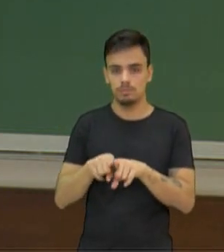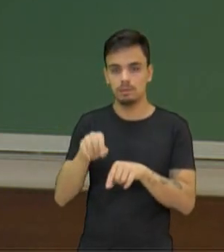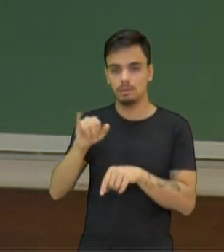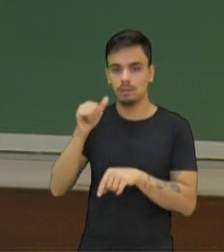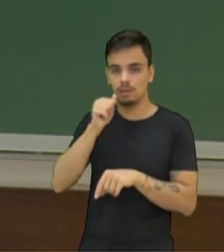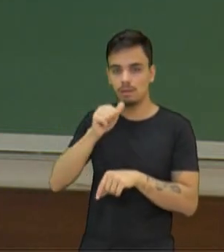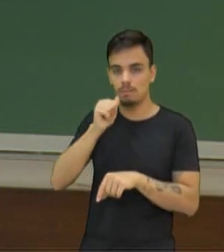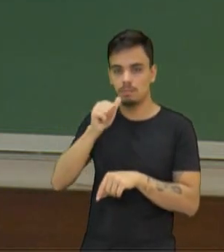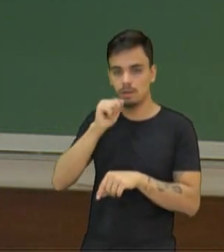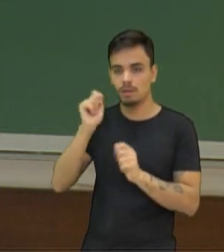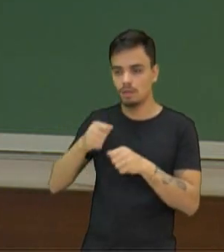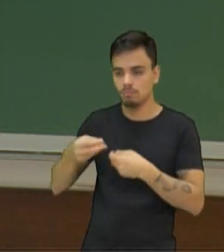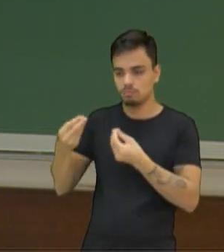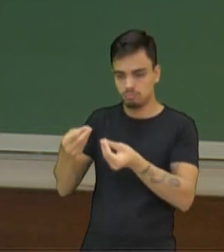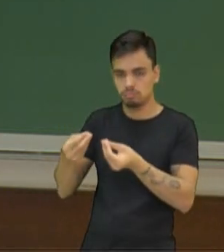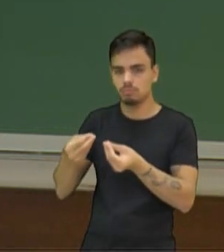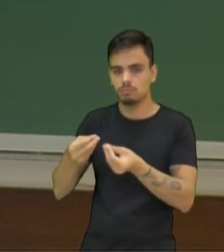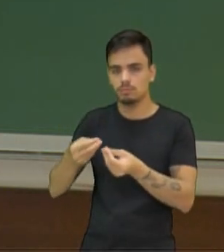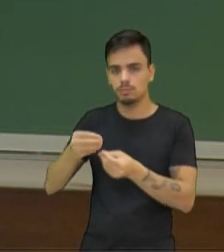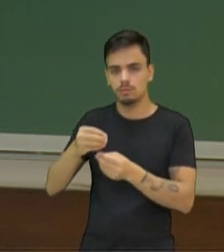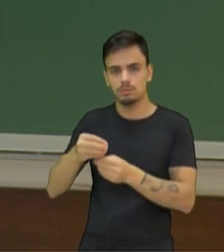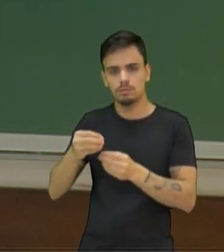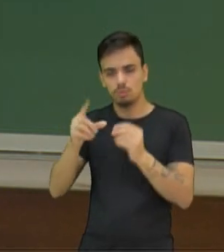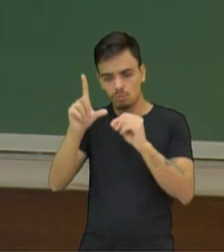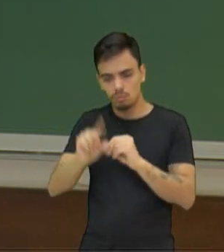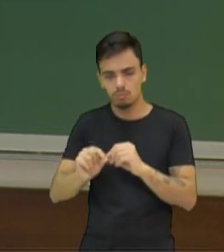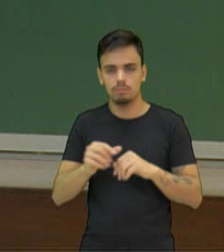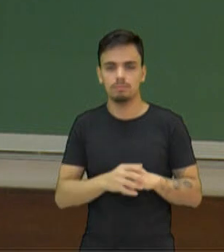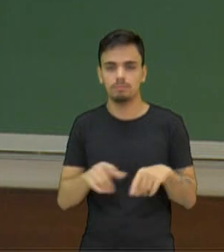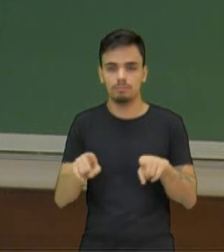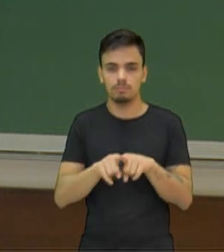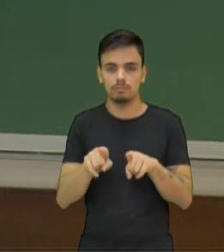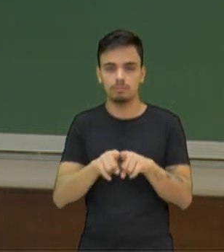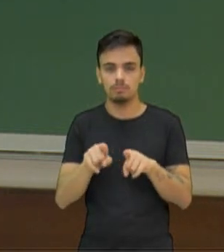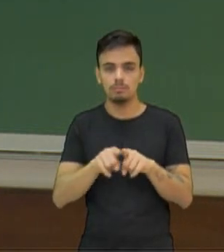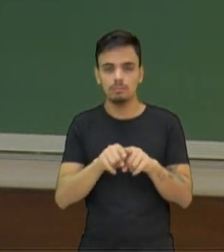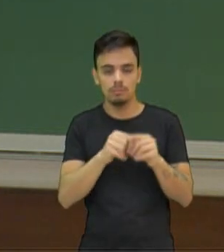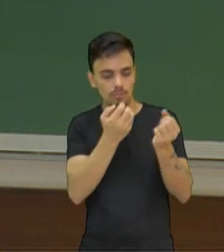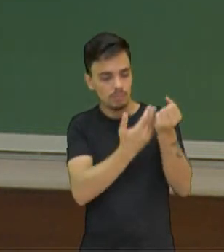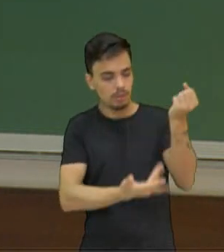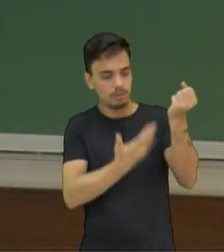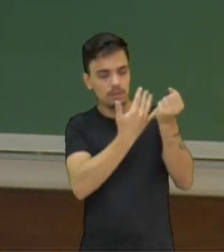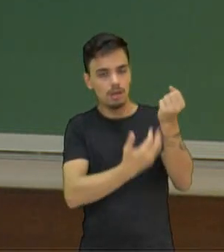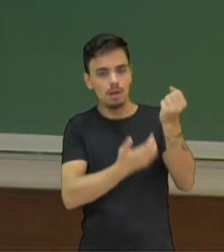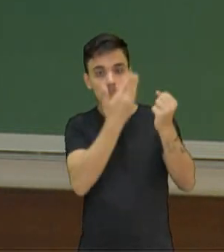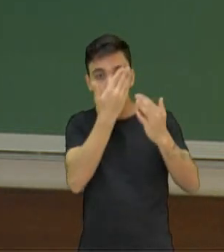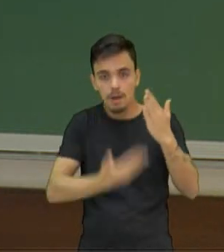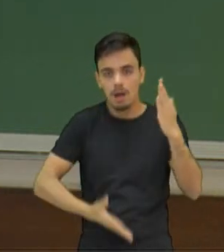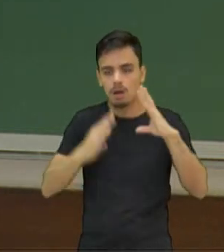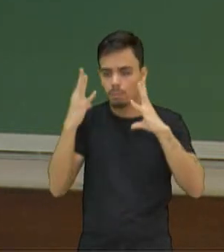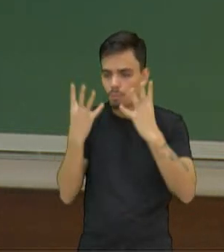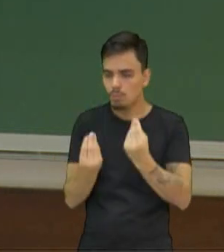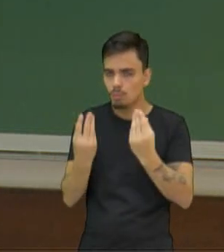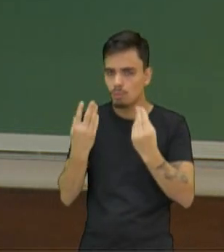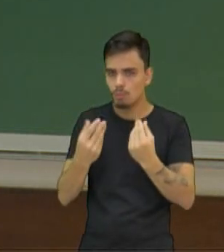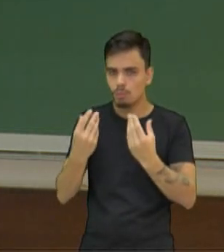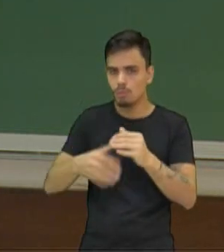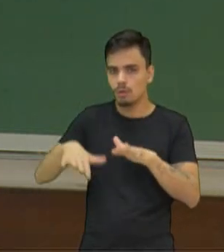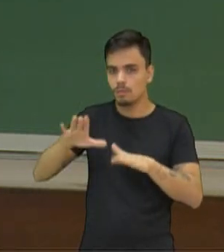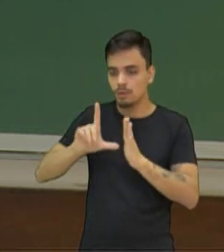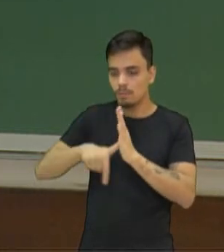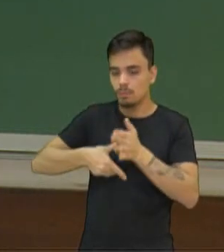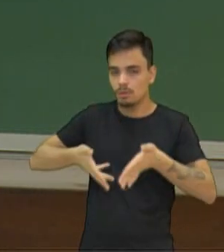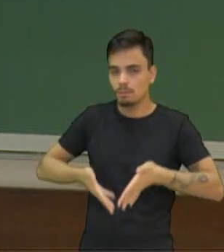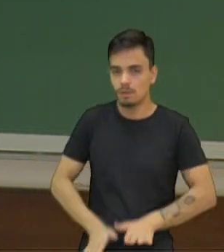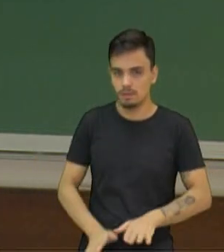de câncer de mama. Muito bem. Reduz a hemorragia pós-parto, ou seja, após o parto a mulher continua muitas vezes a liberar